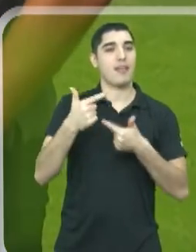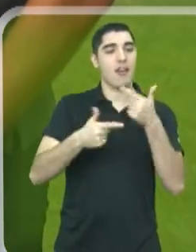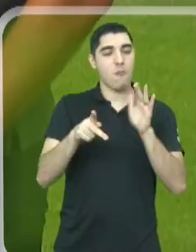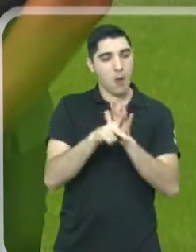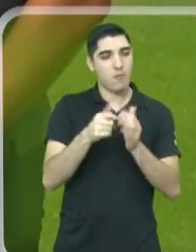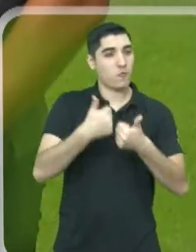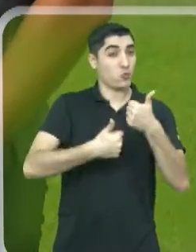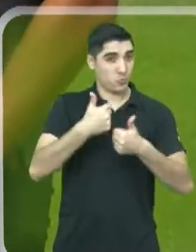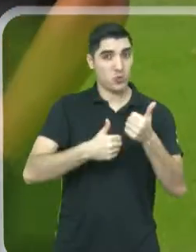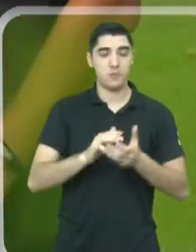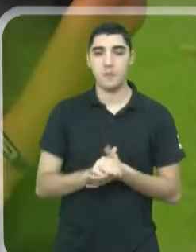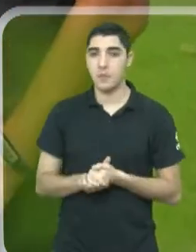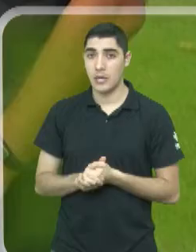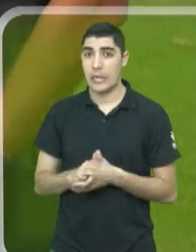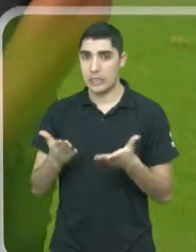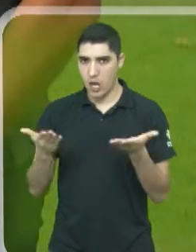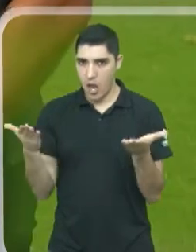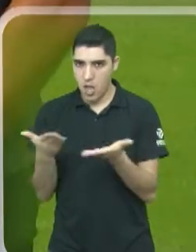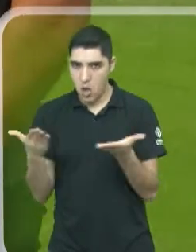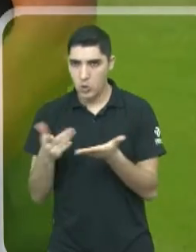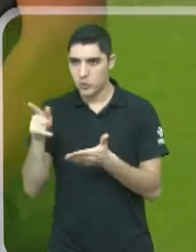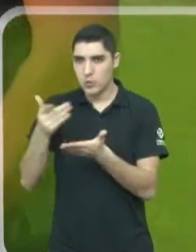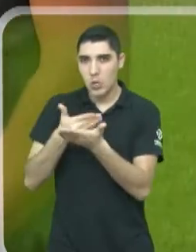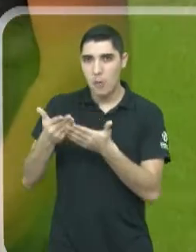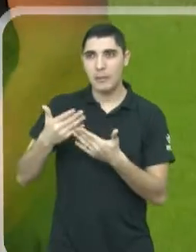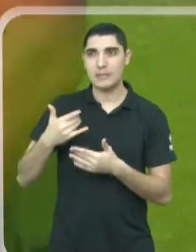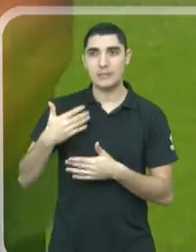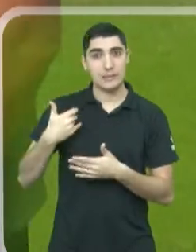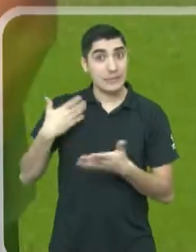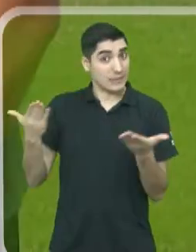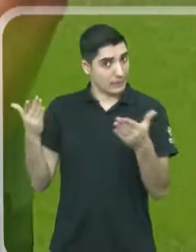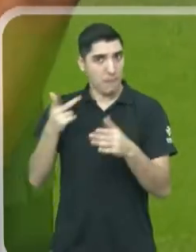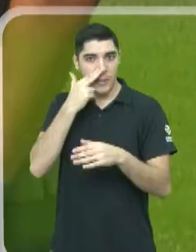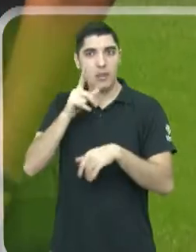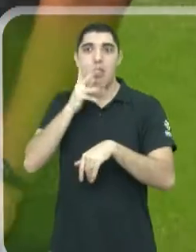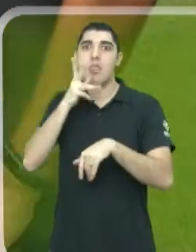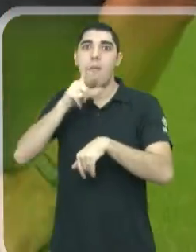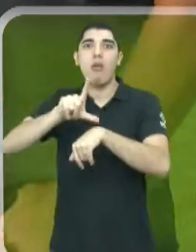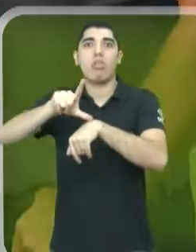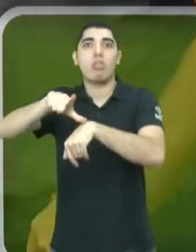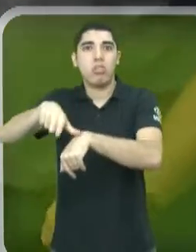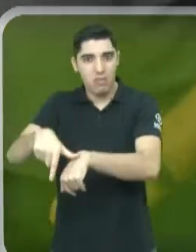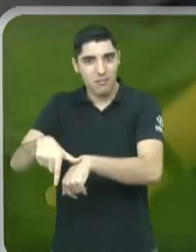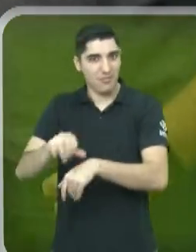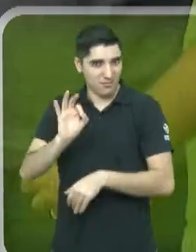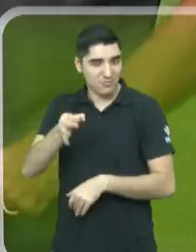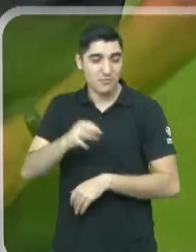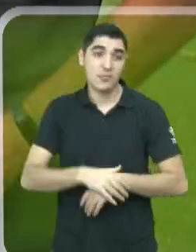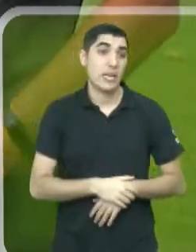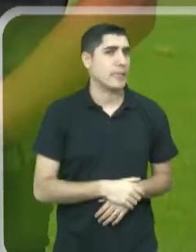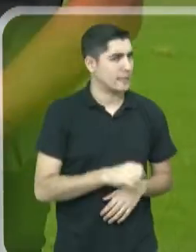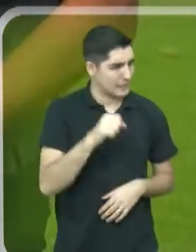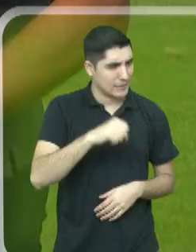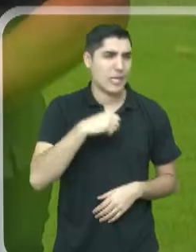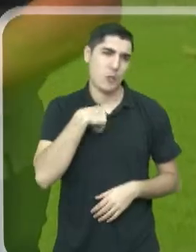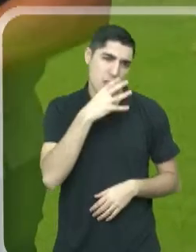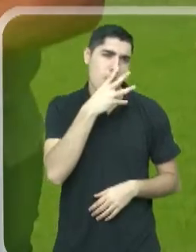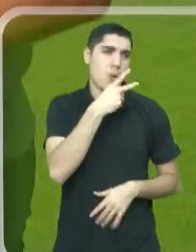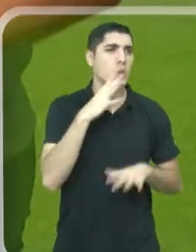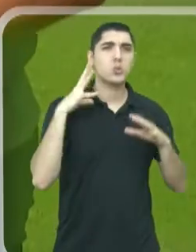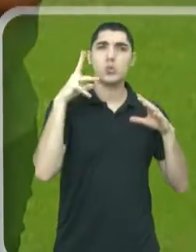do futebol de hoje, você começou tarde, né, no futebol profissional, né? Sim, foi... Sim, todo mundo fala que